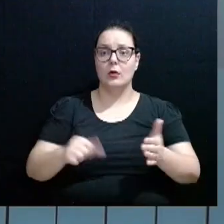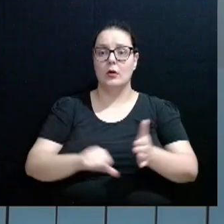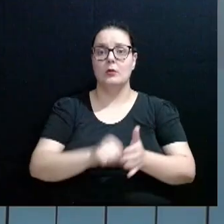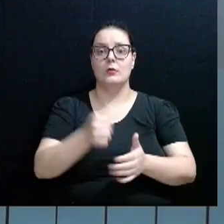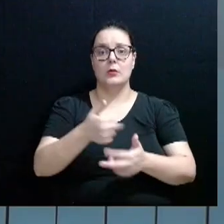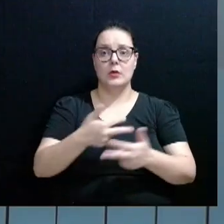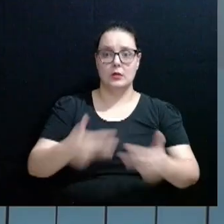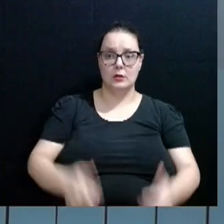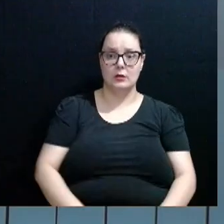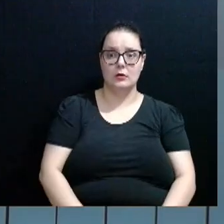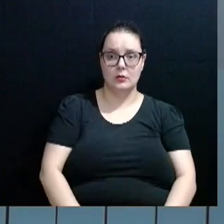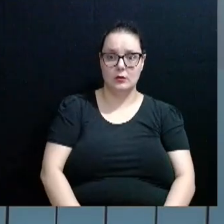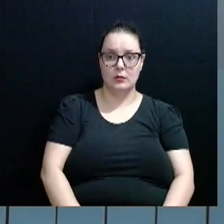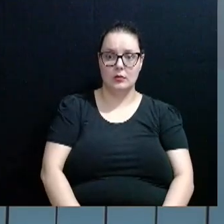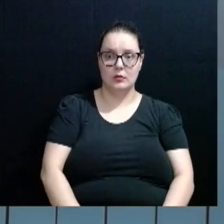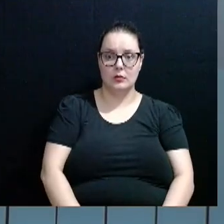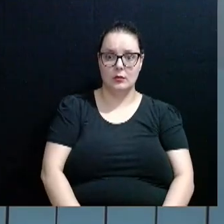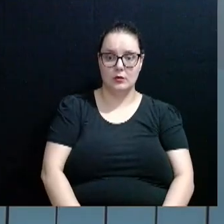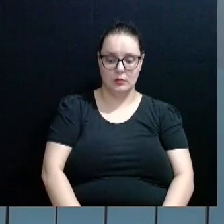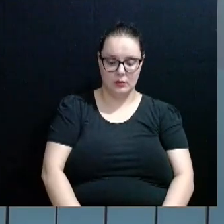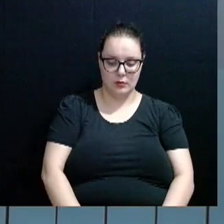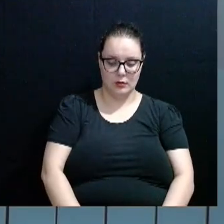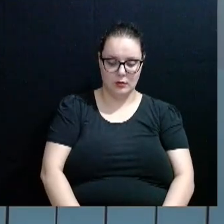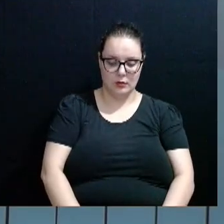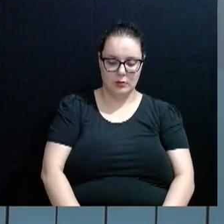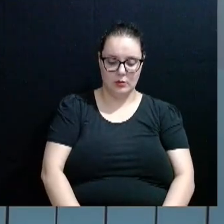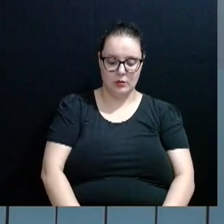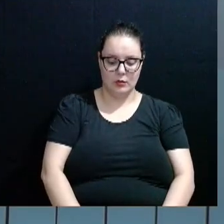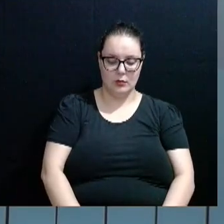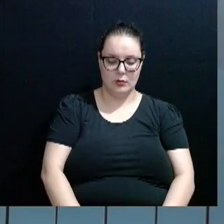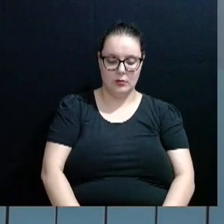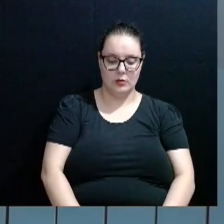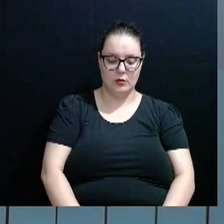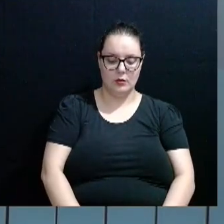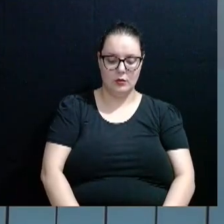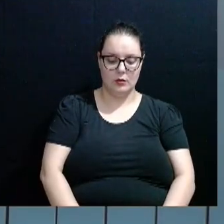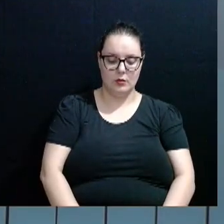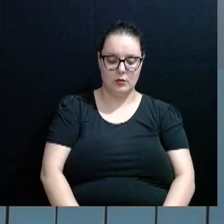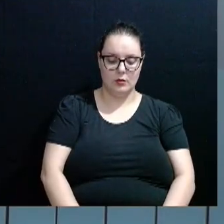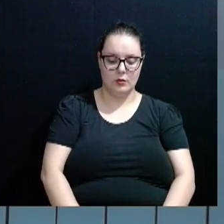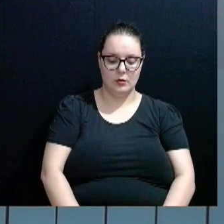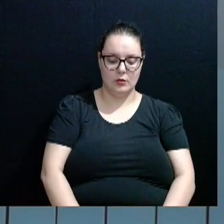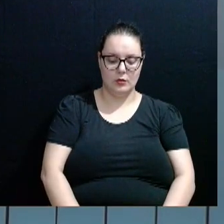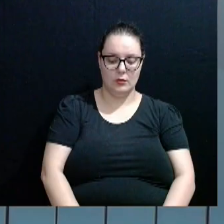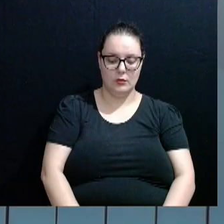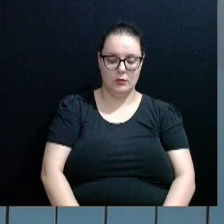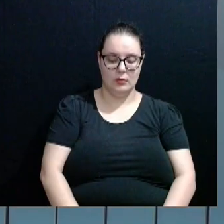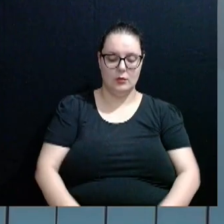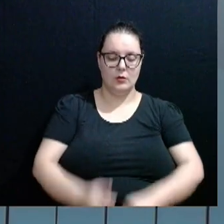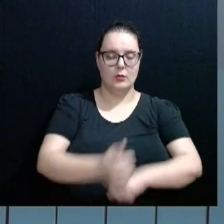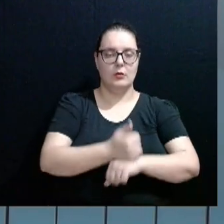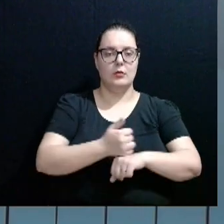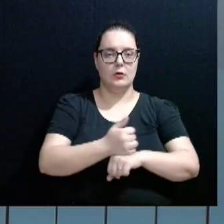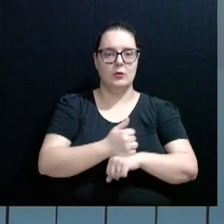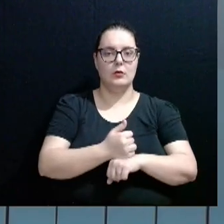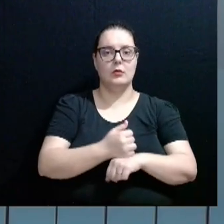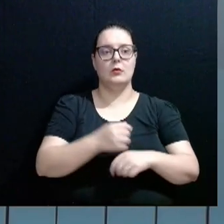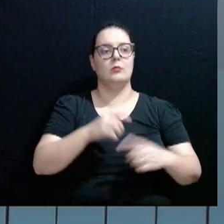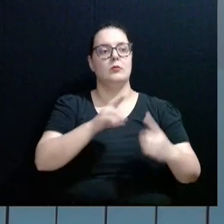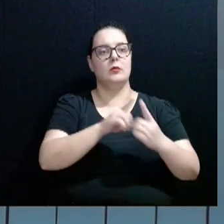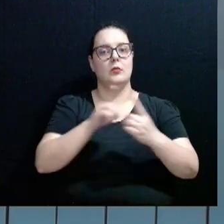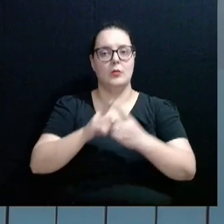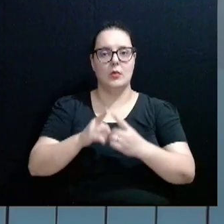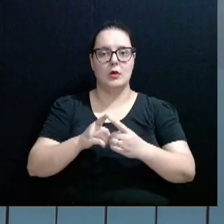o profissional de saúde ele vai realizar nesse paciente, né, para fazer essa identificação, e aí ele vai tomar